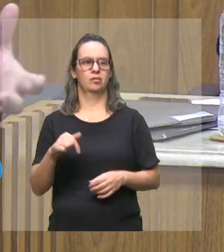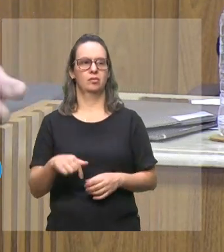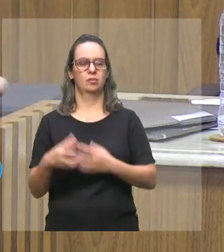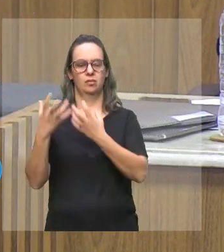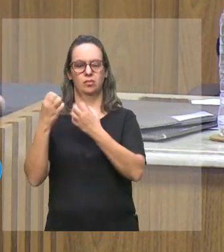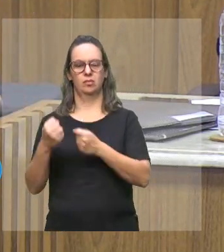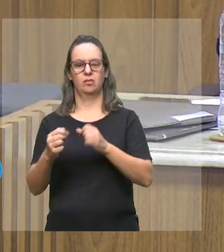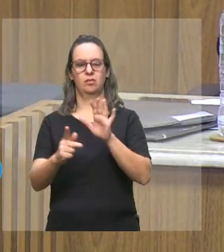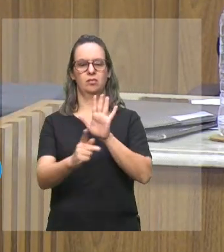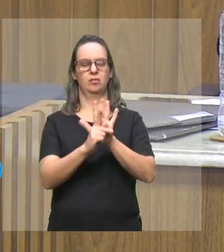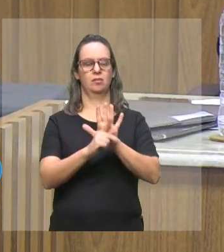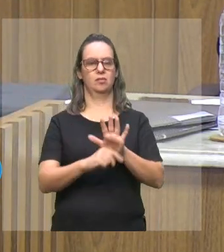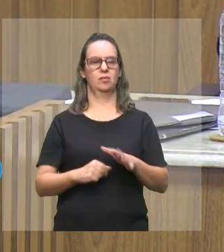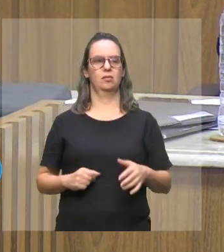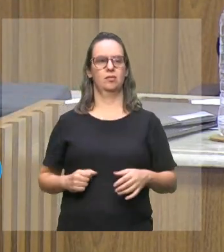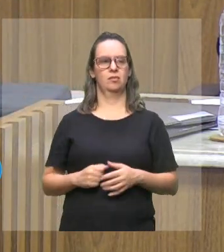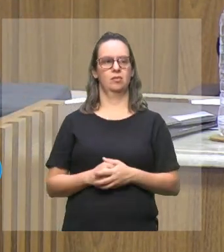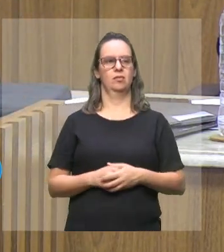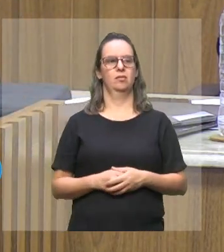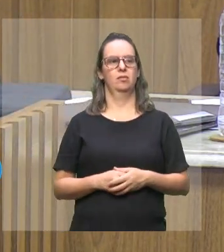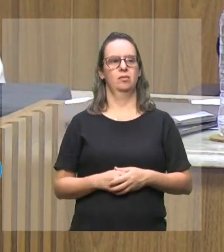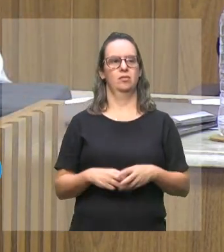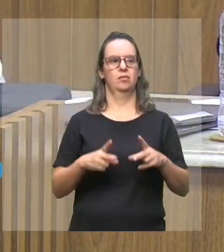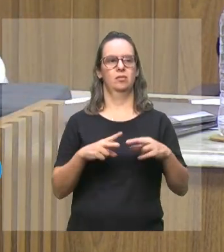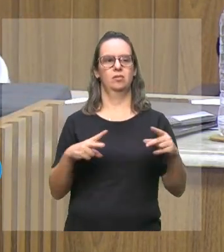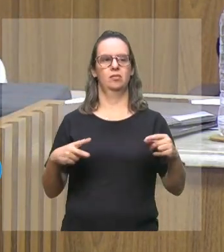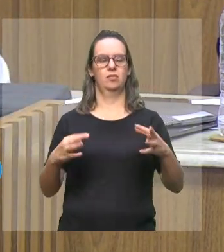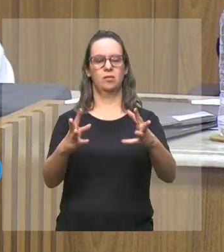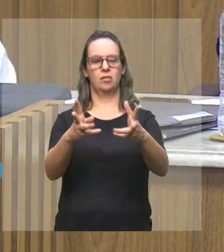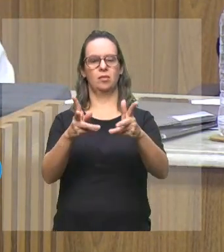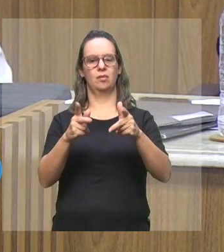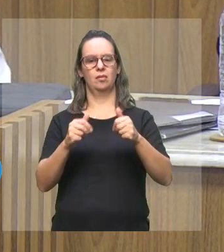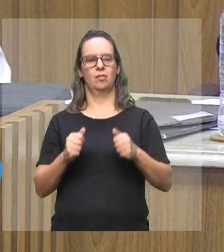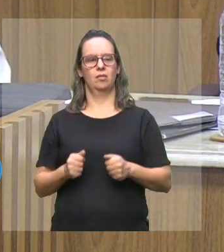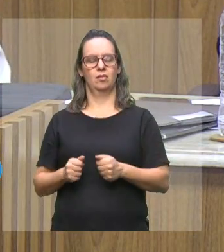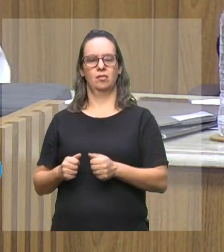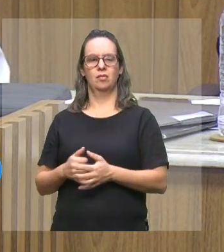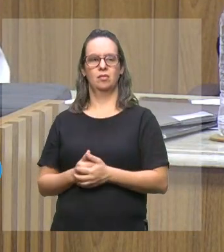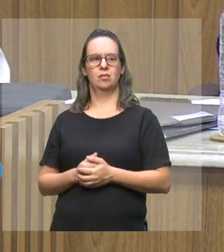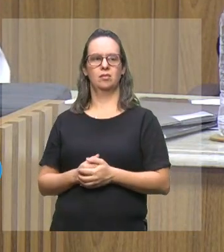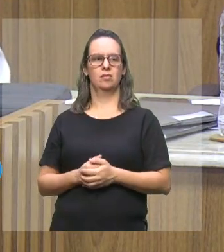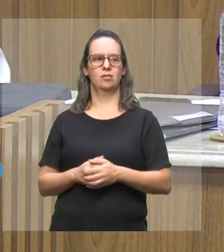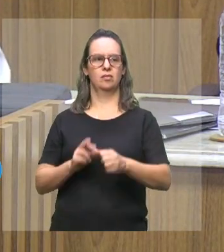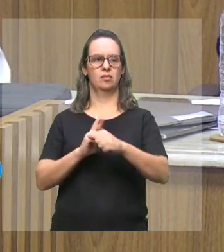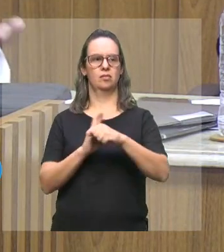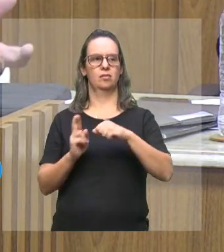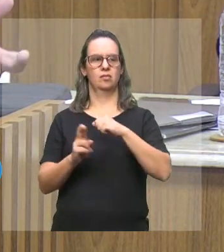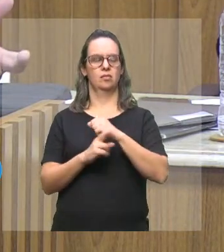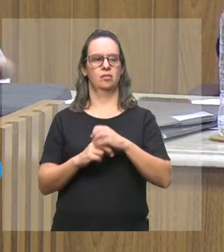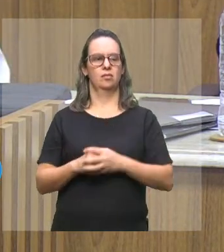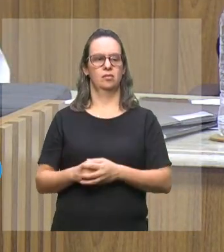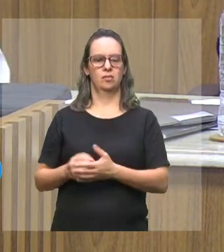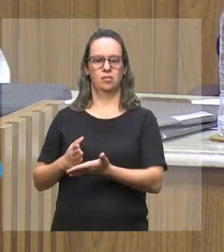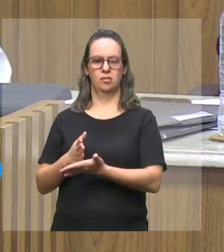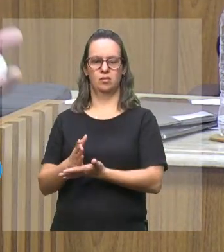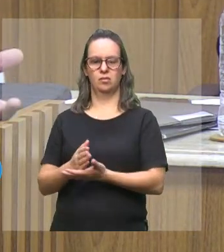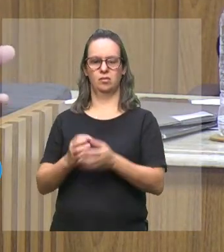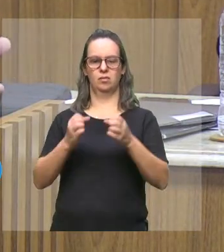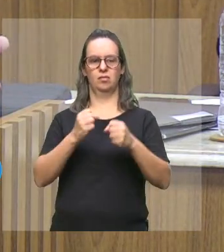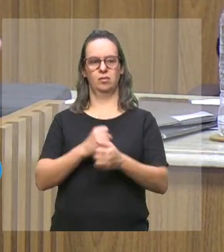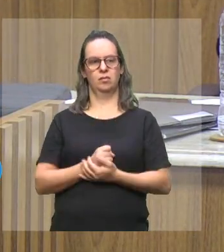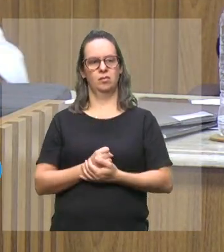esse projeto e essa coisa maravilhosa, que é a integração regional, a integração do poder público, das